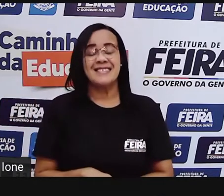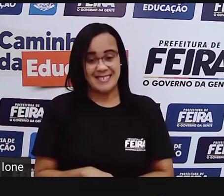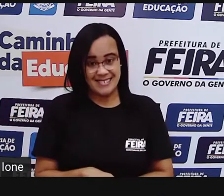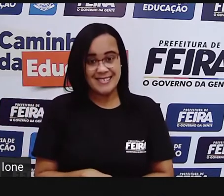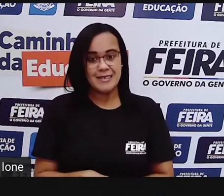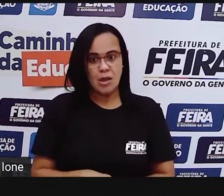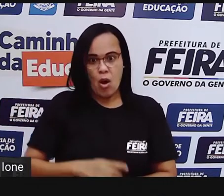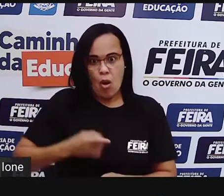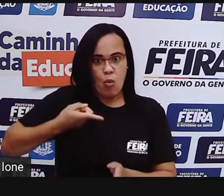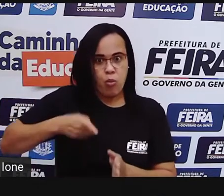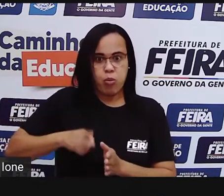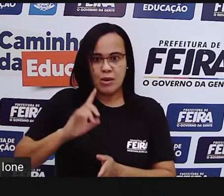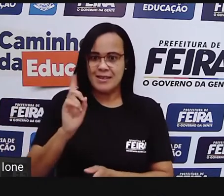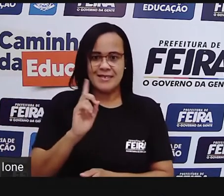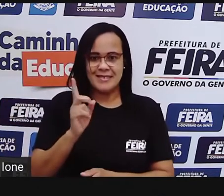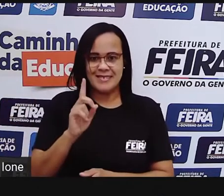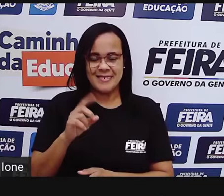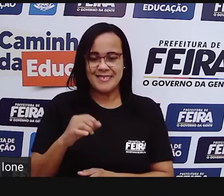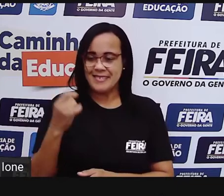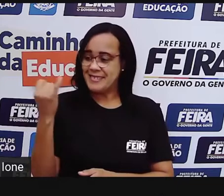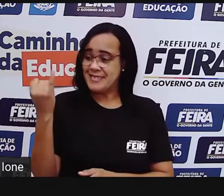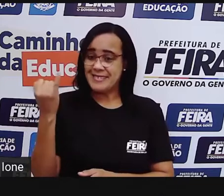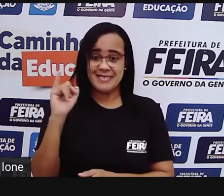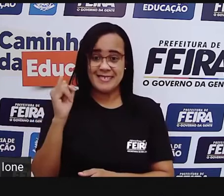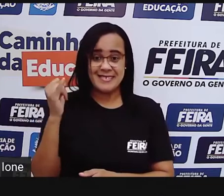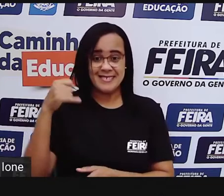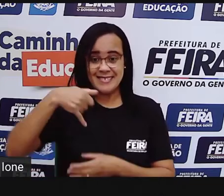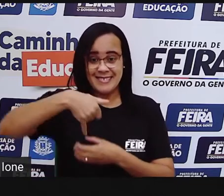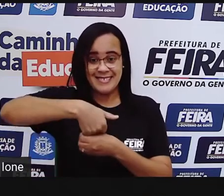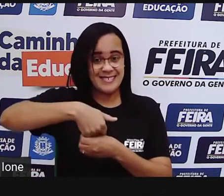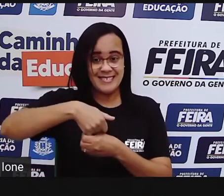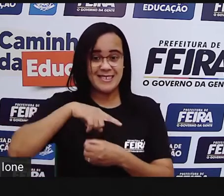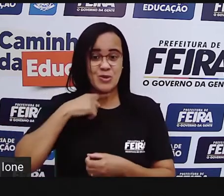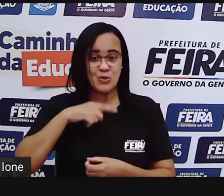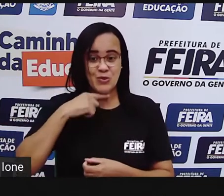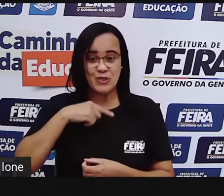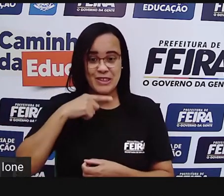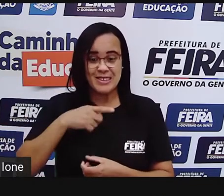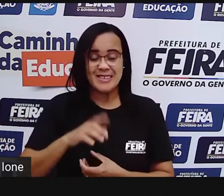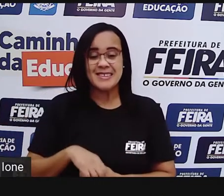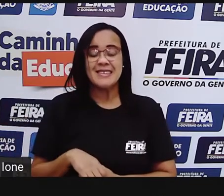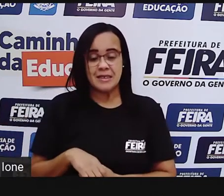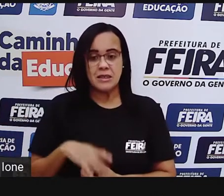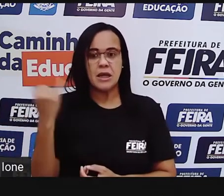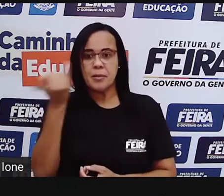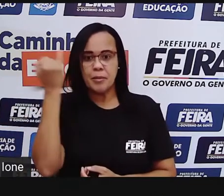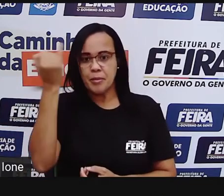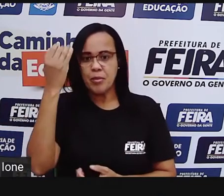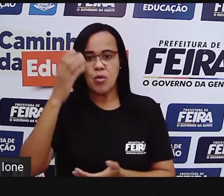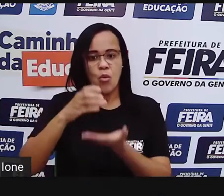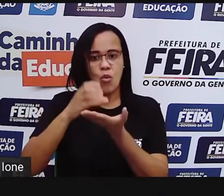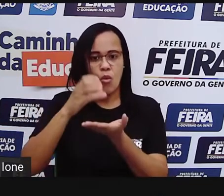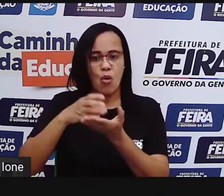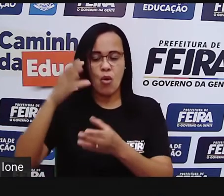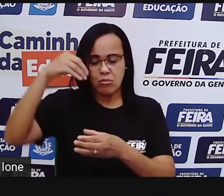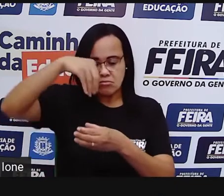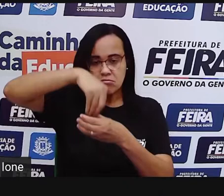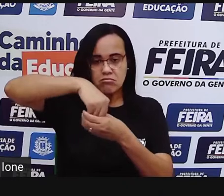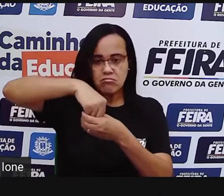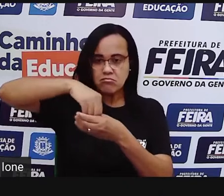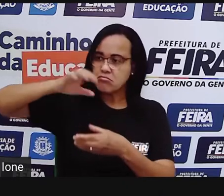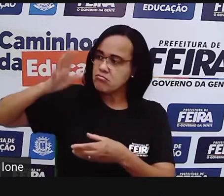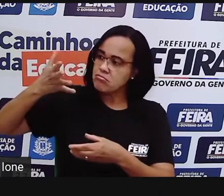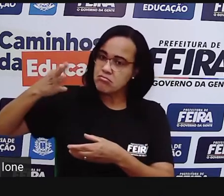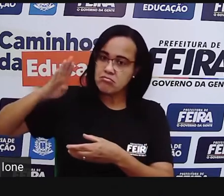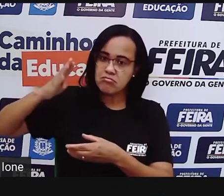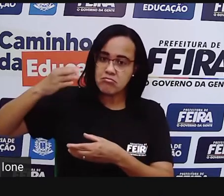muito fundo, o nosso dedinho não vai chegar até o final do copo. Então, é importante a gente escolher um copo que a nossa mão